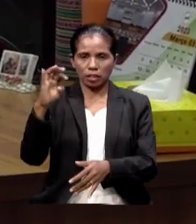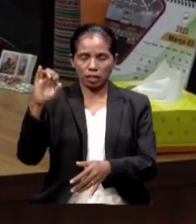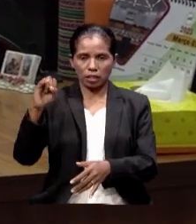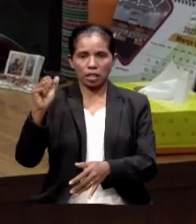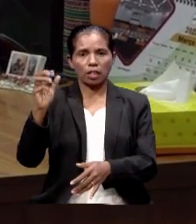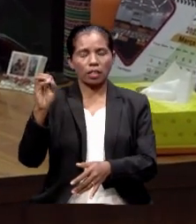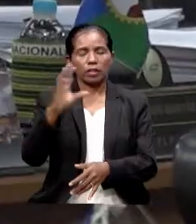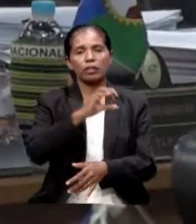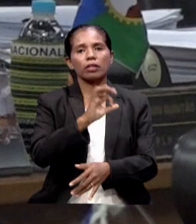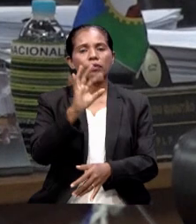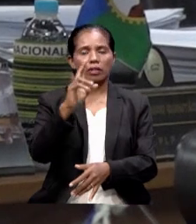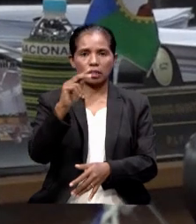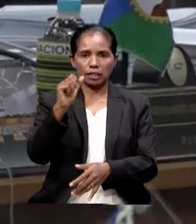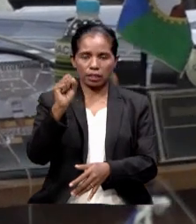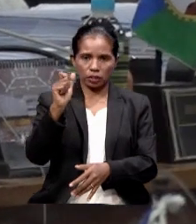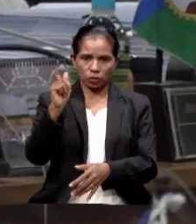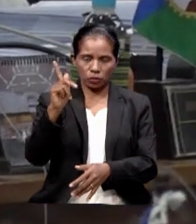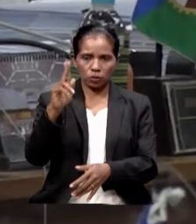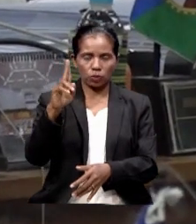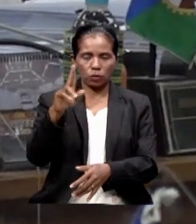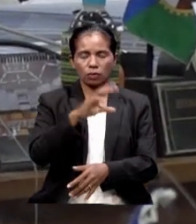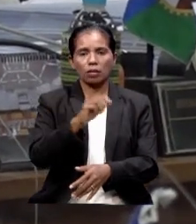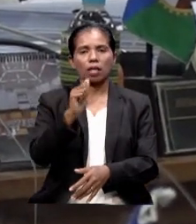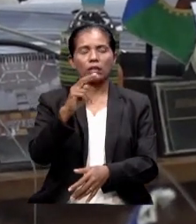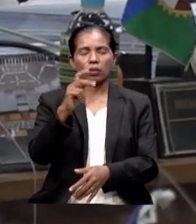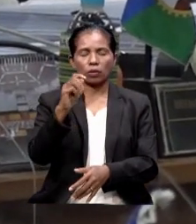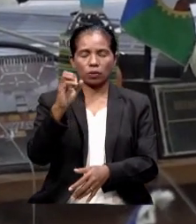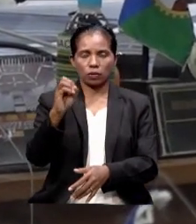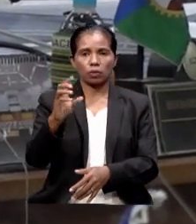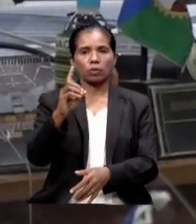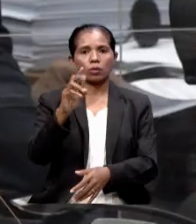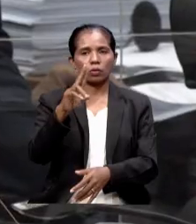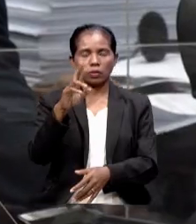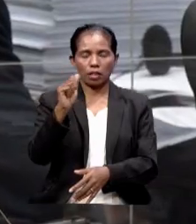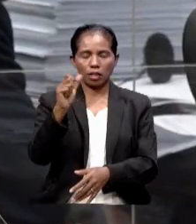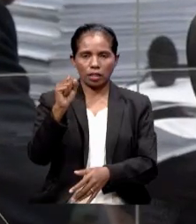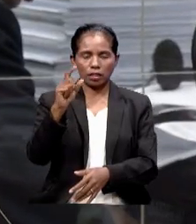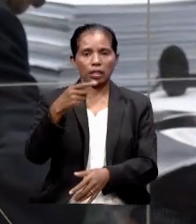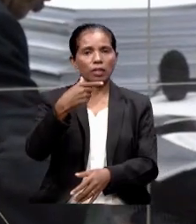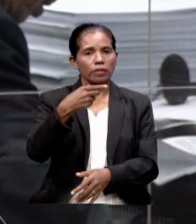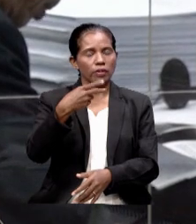Santos, Francisco de Vasconcelho, Antonino Bianco, Duarte Nunes, Virginia